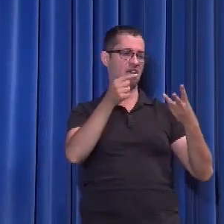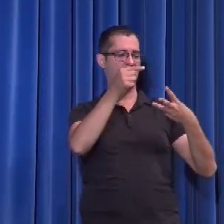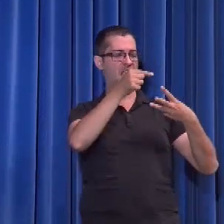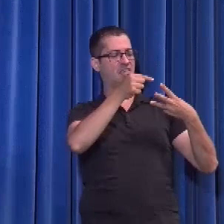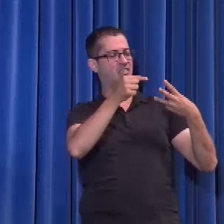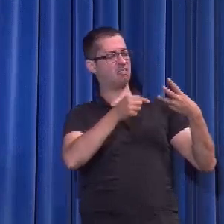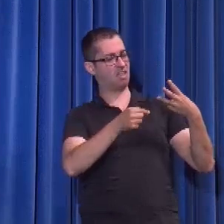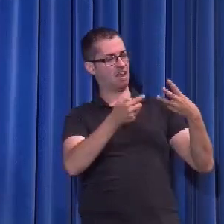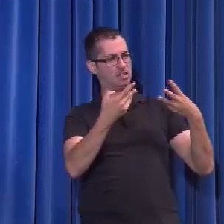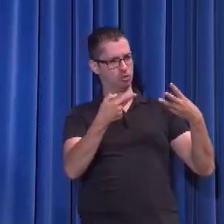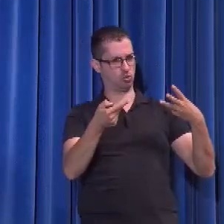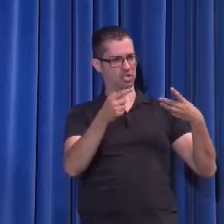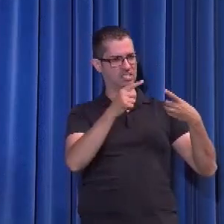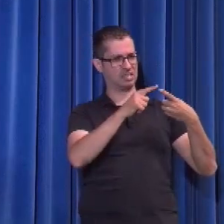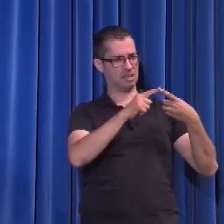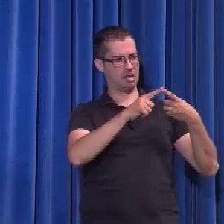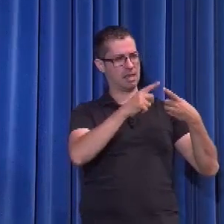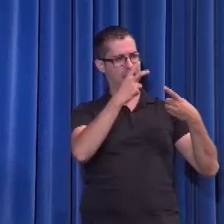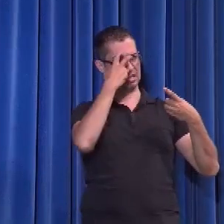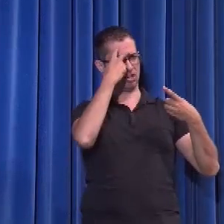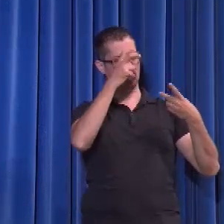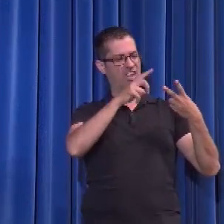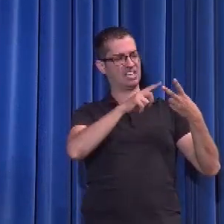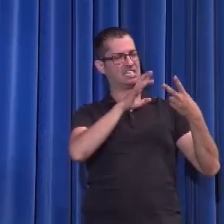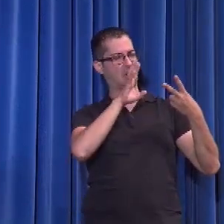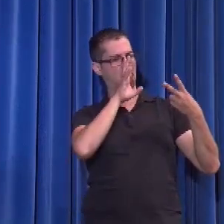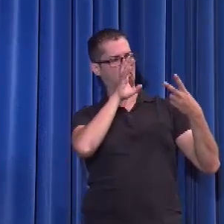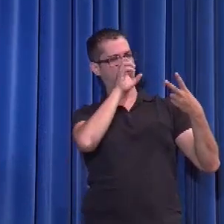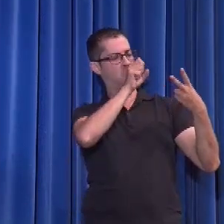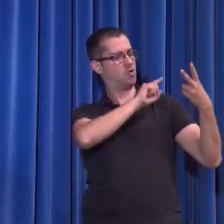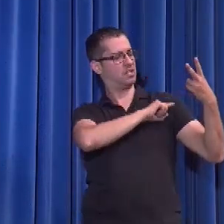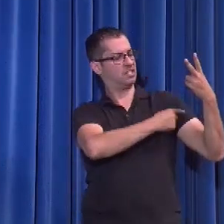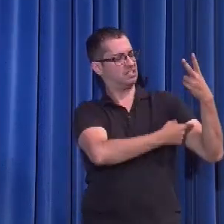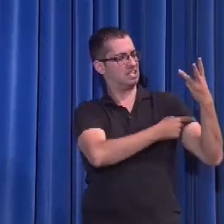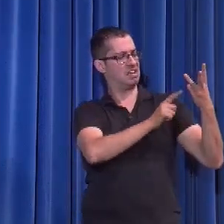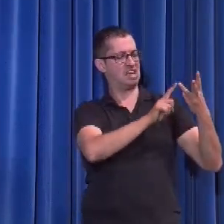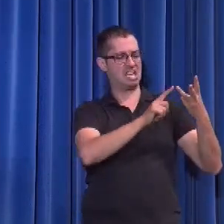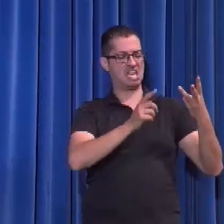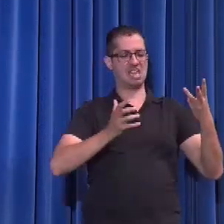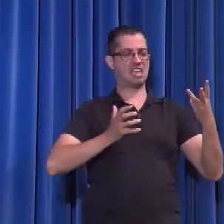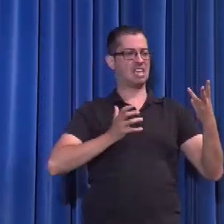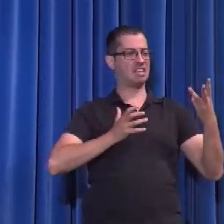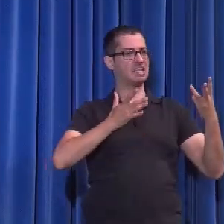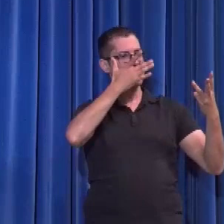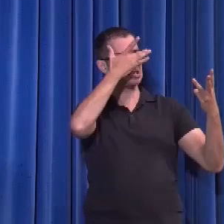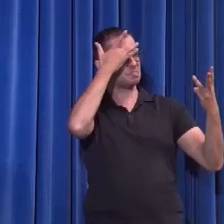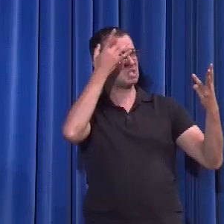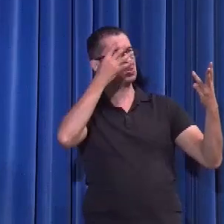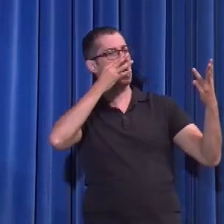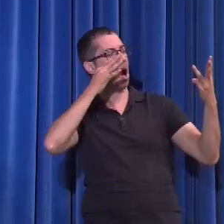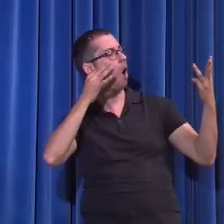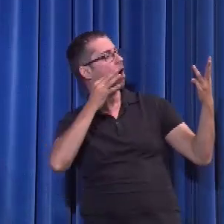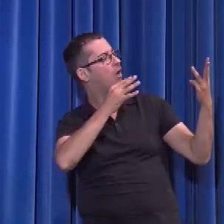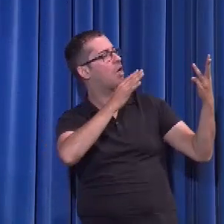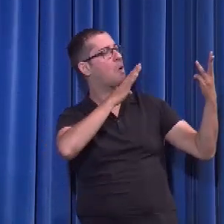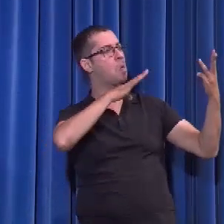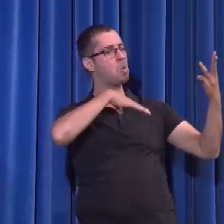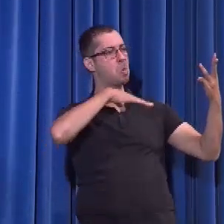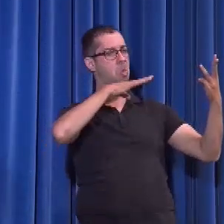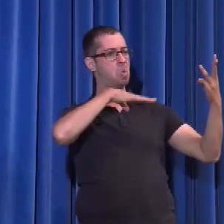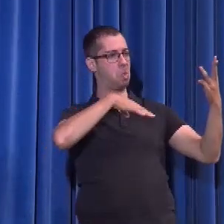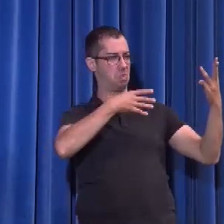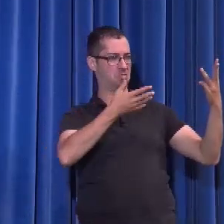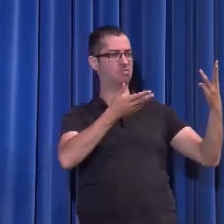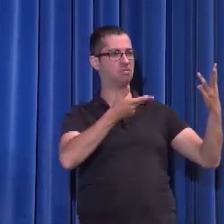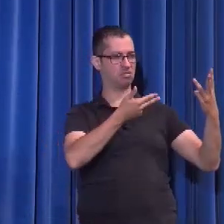coisas fascinam o homem. A sabedoria que está descrita